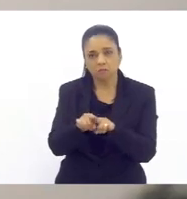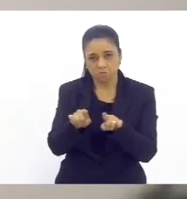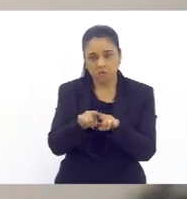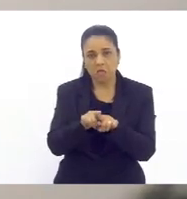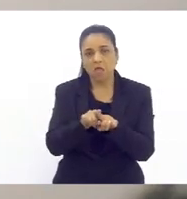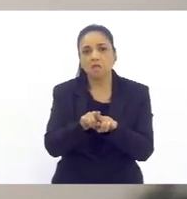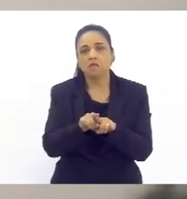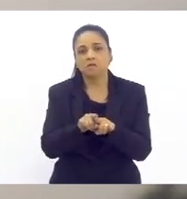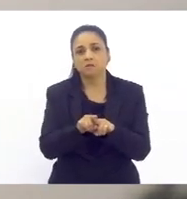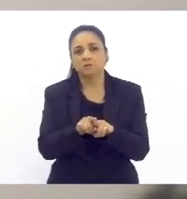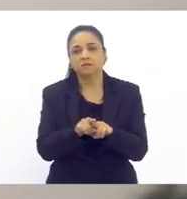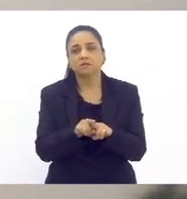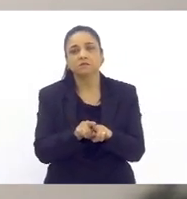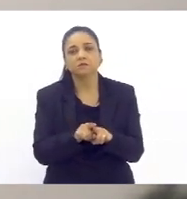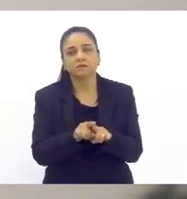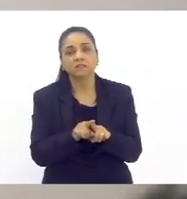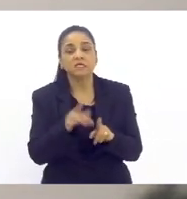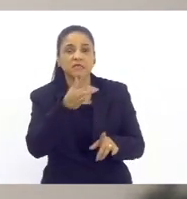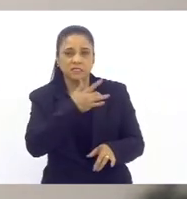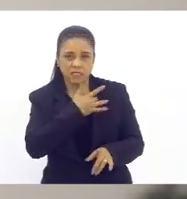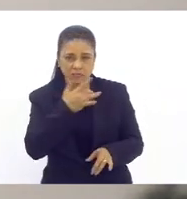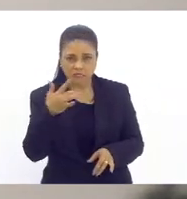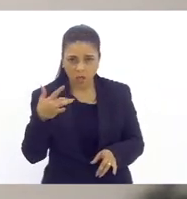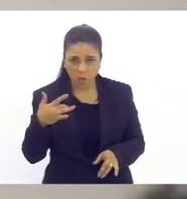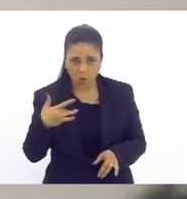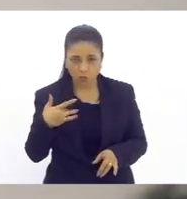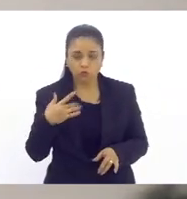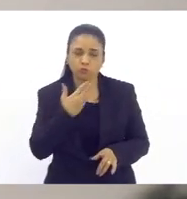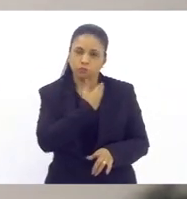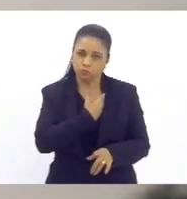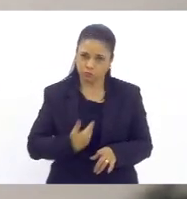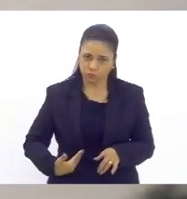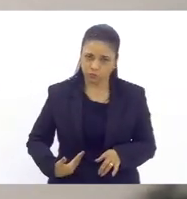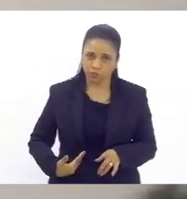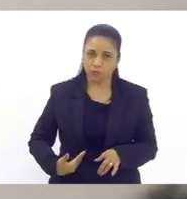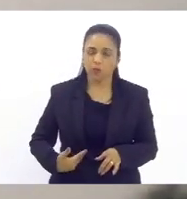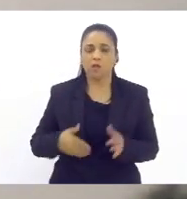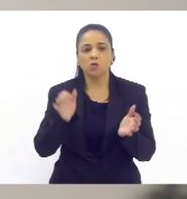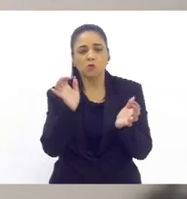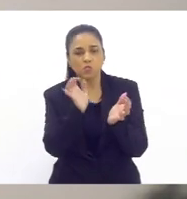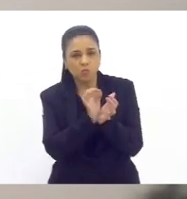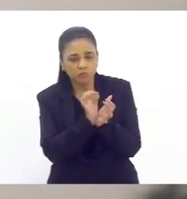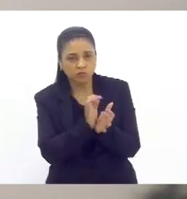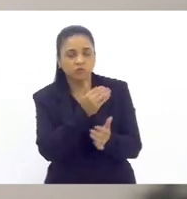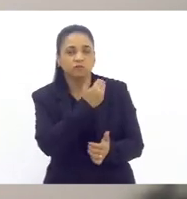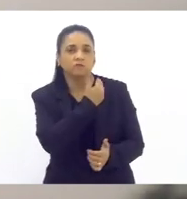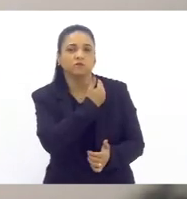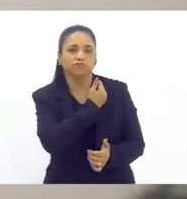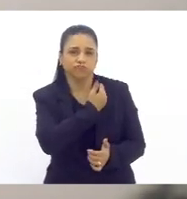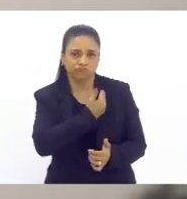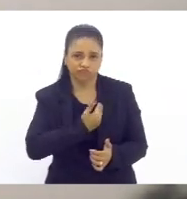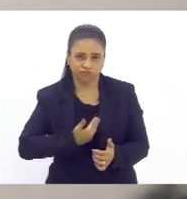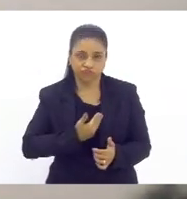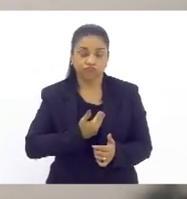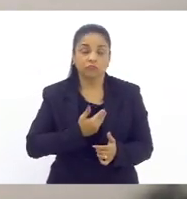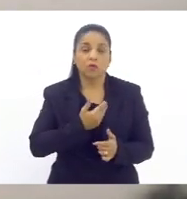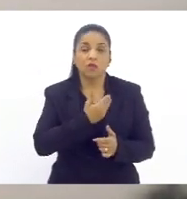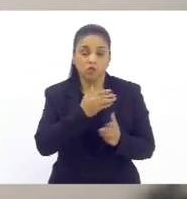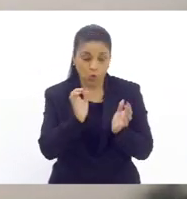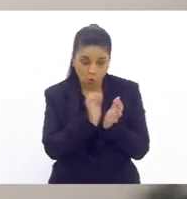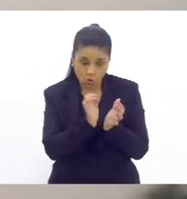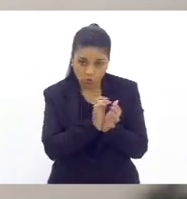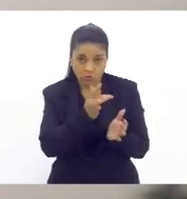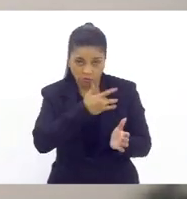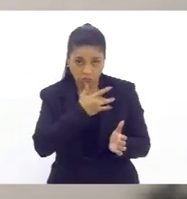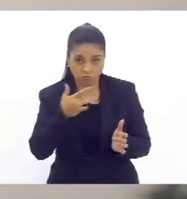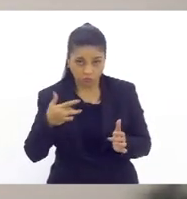no que diz respeito à questão da Saúde da saúde pública saúde coletiva dos usuários sobre também um